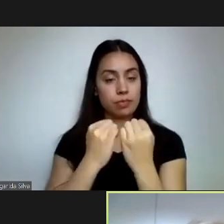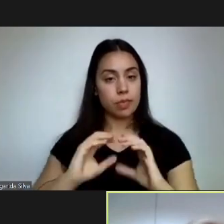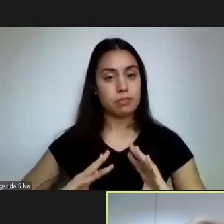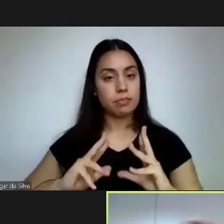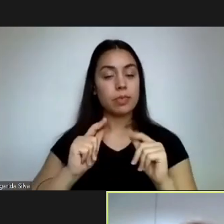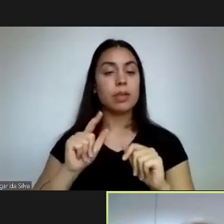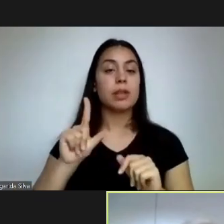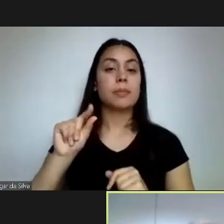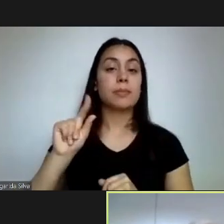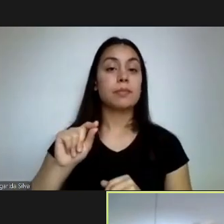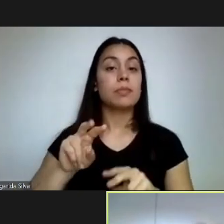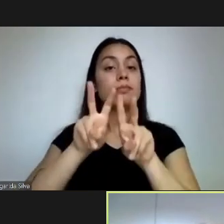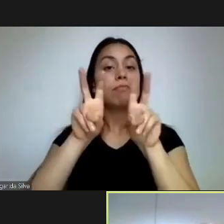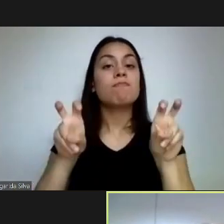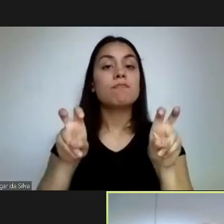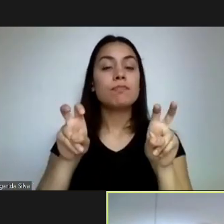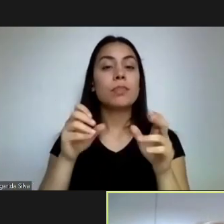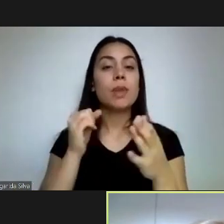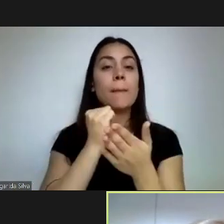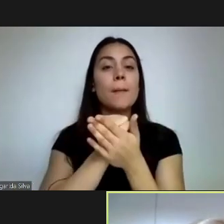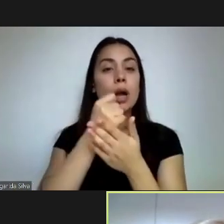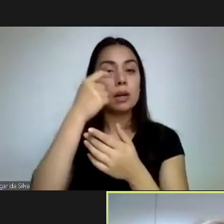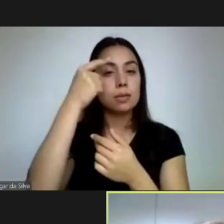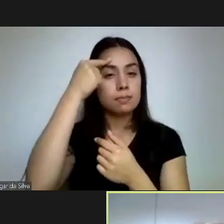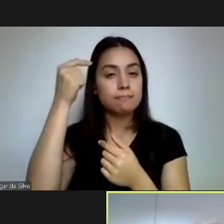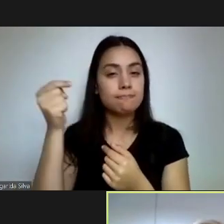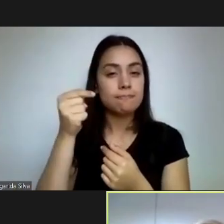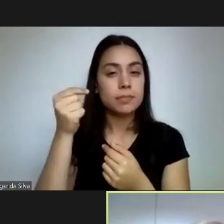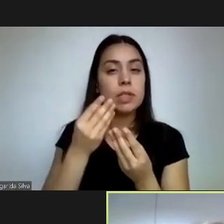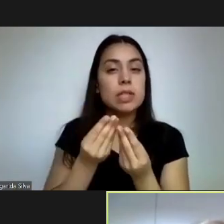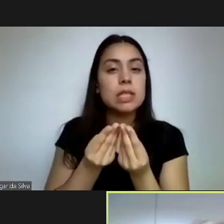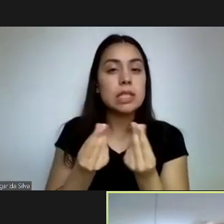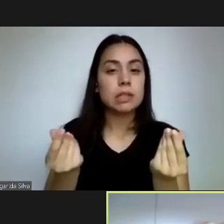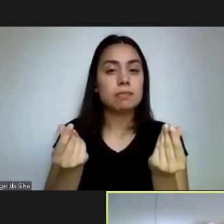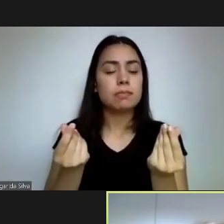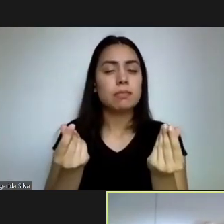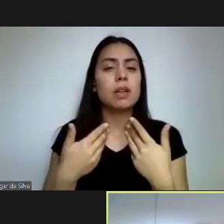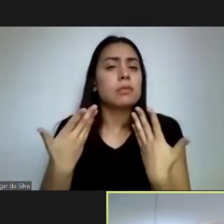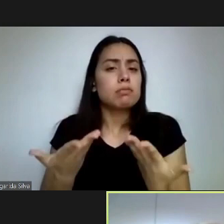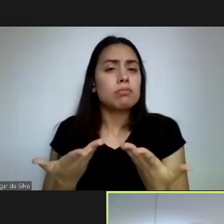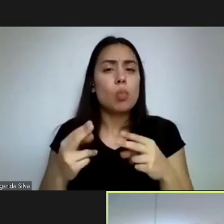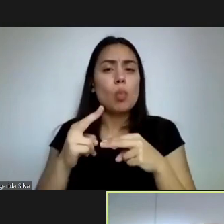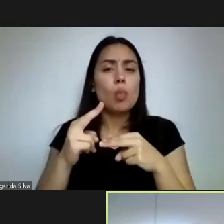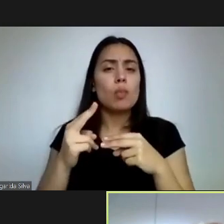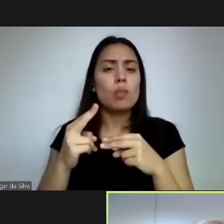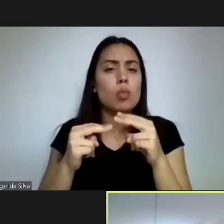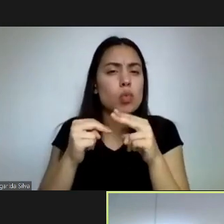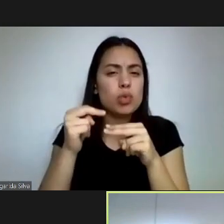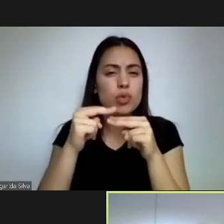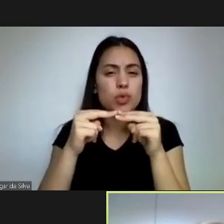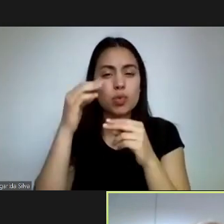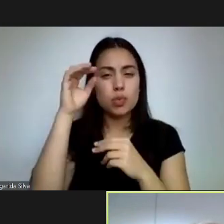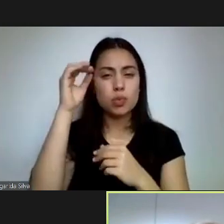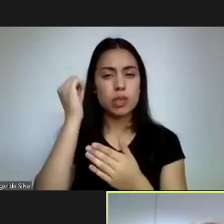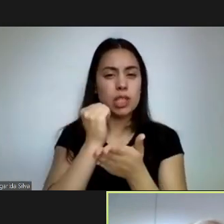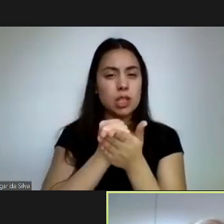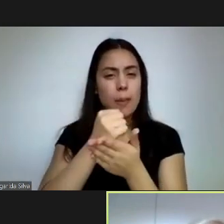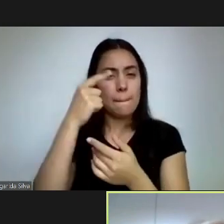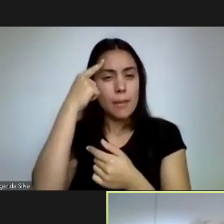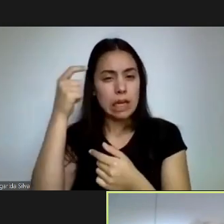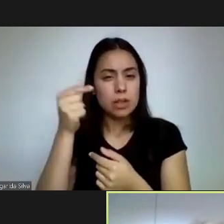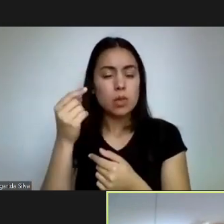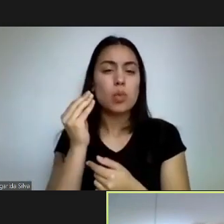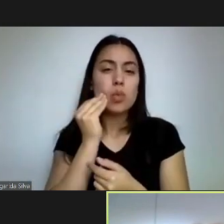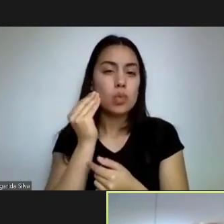tema desconstruir estereótipos e se calhar primeiro pensamos como é que construímos os estereótipos. Eles nascem da ignorância, da